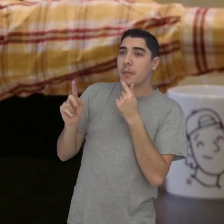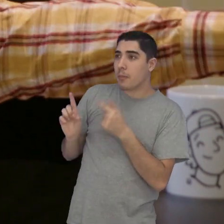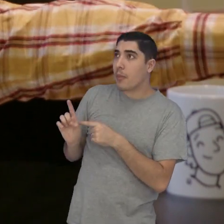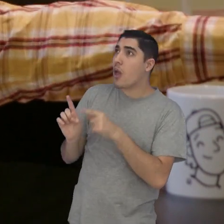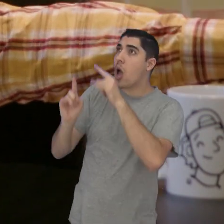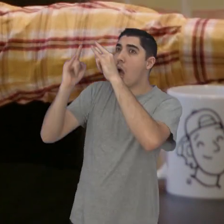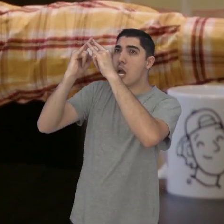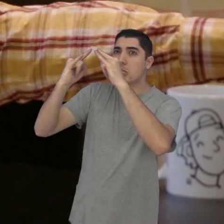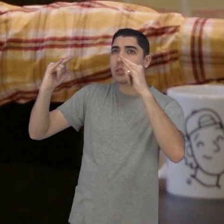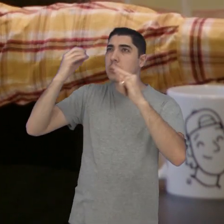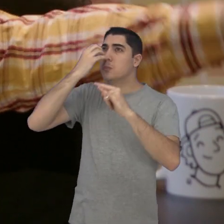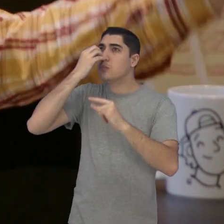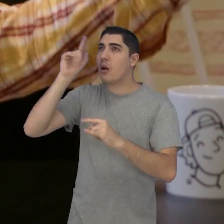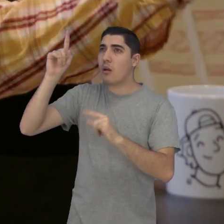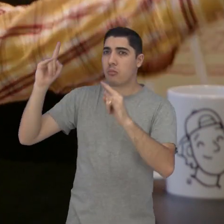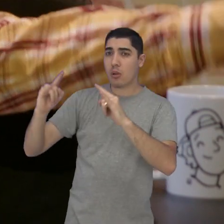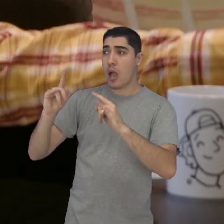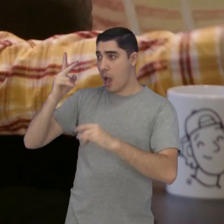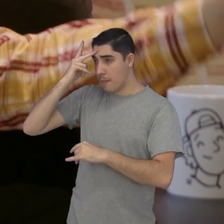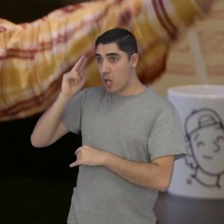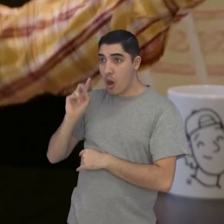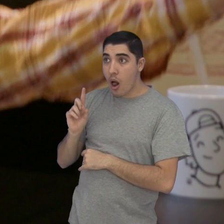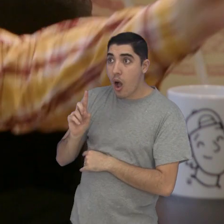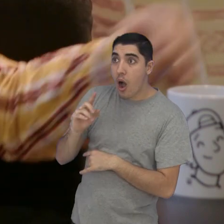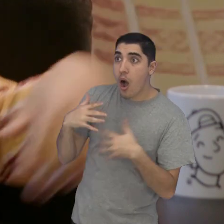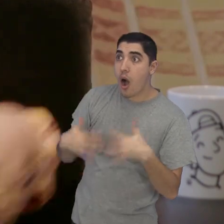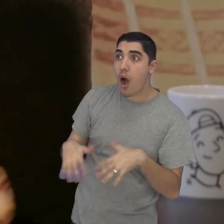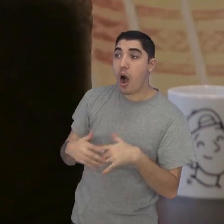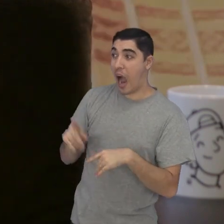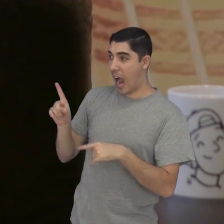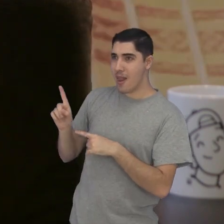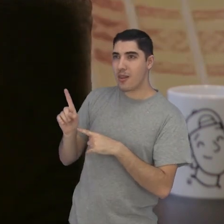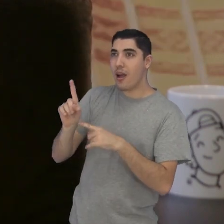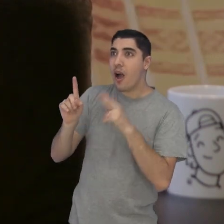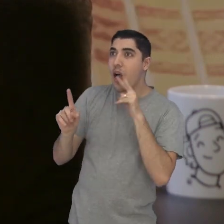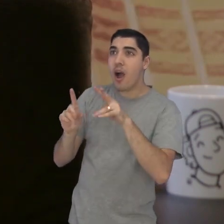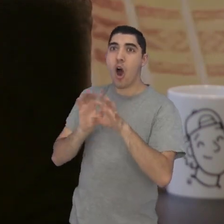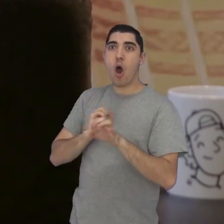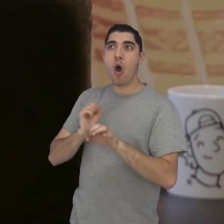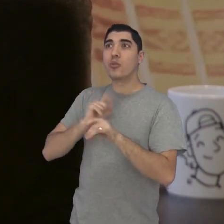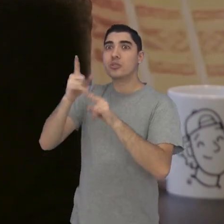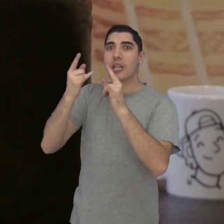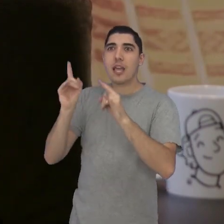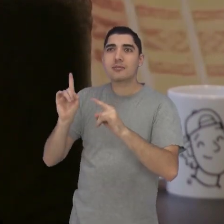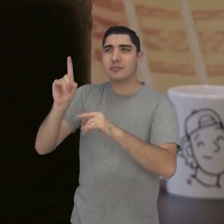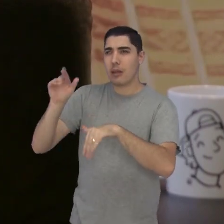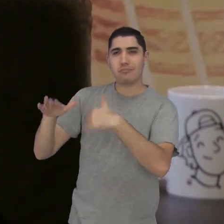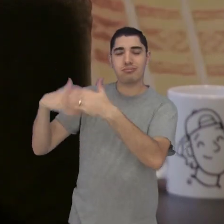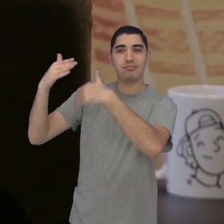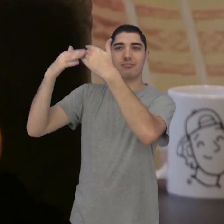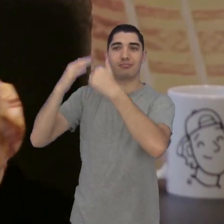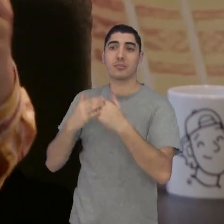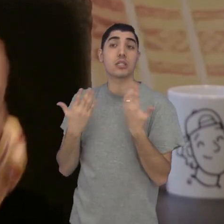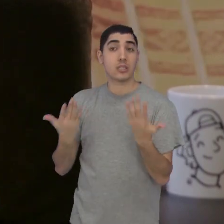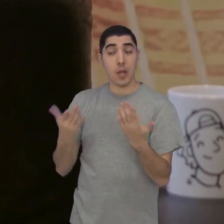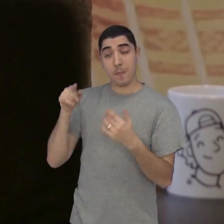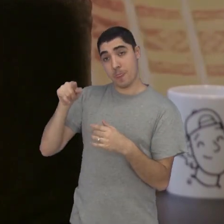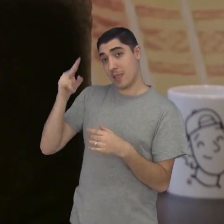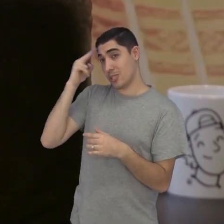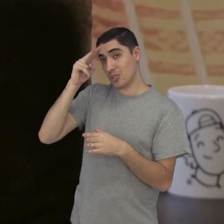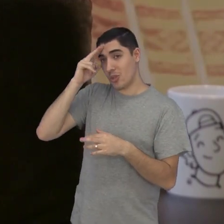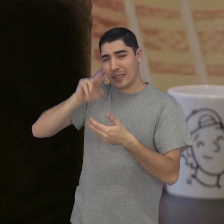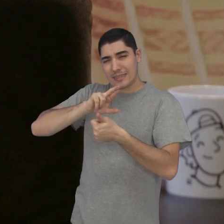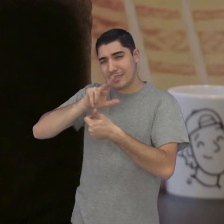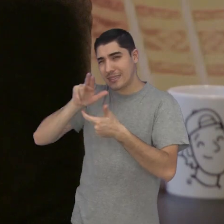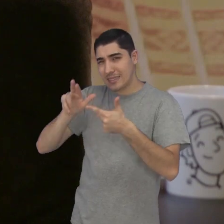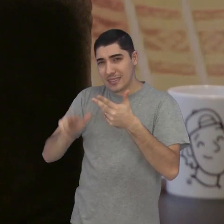acabava com a bilheteria daquele, e acabava com o artista, com o dono do circo e tal. Então Betão Roncaferro foi isso. Mas a maioria, ele contava histórias